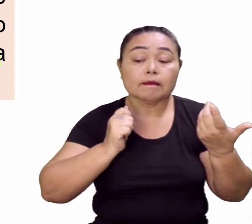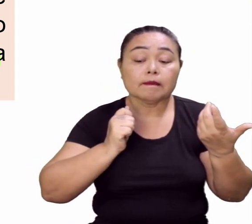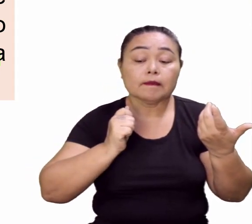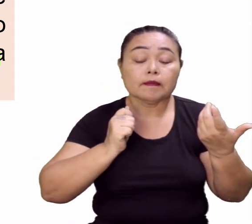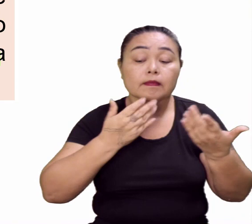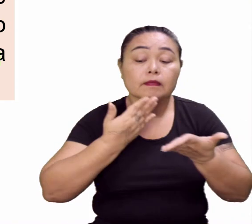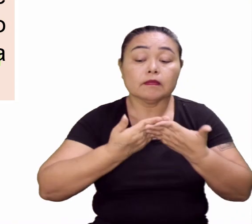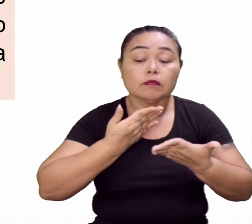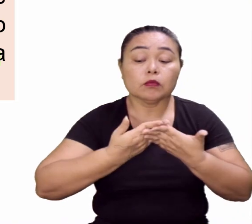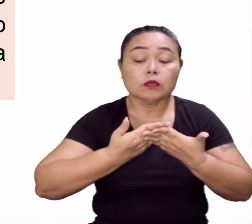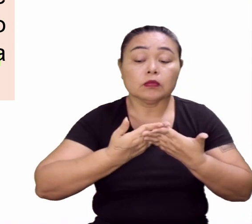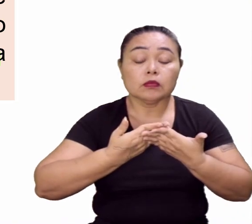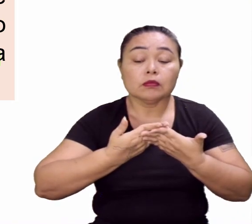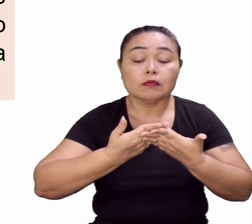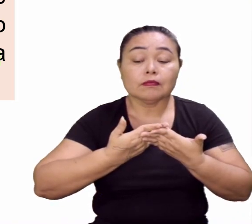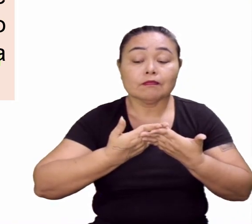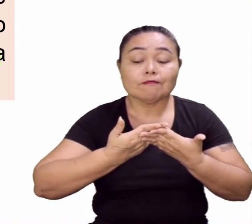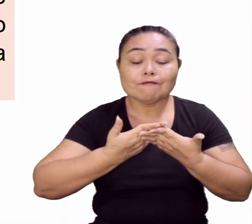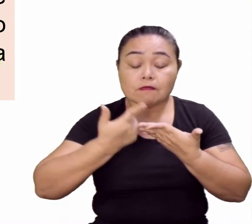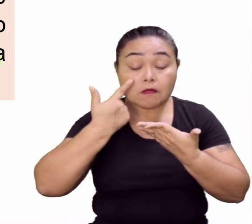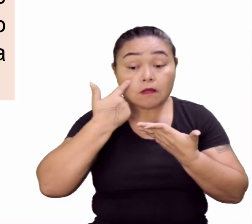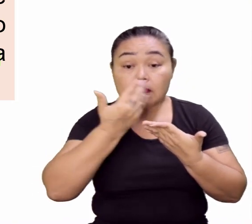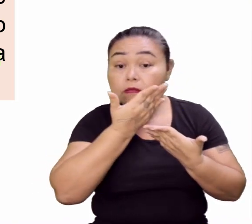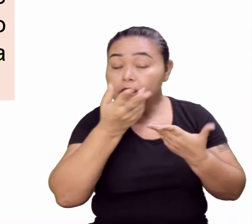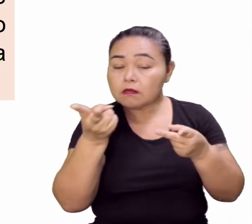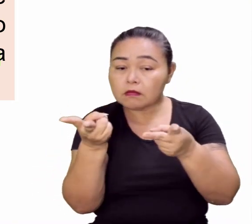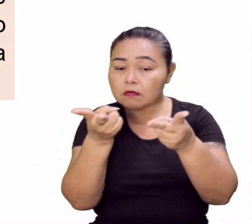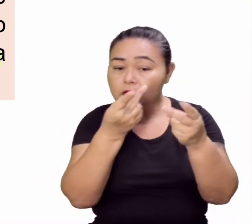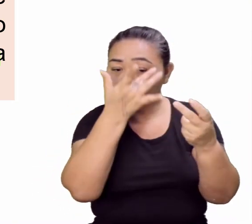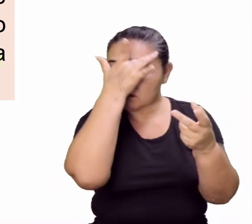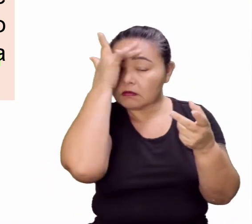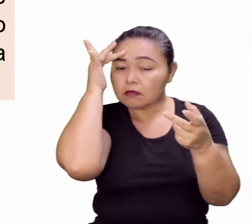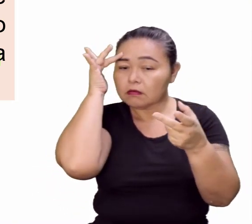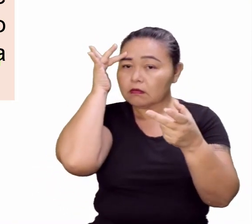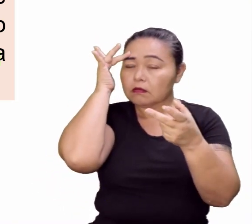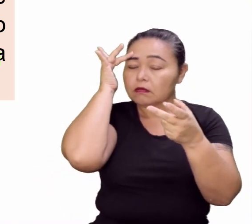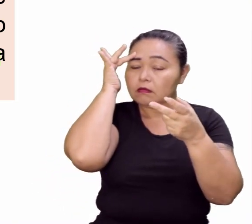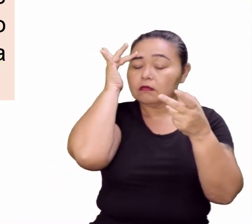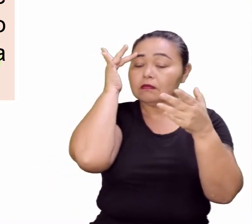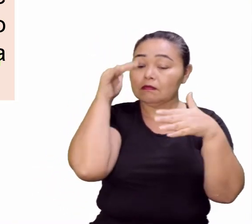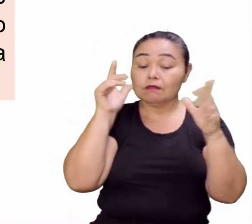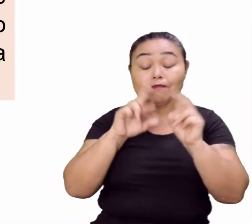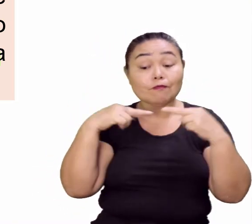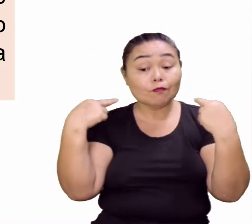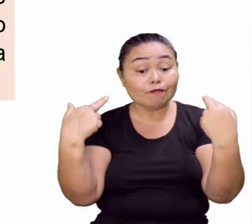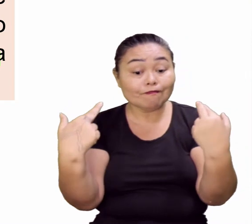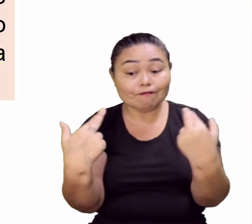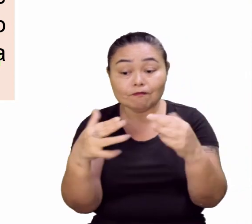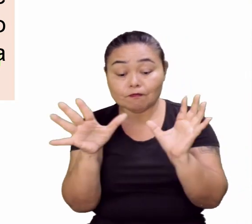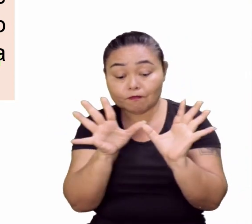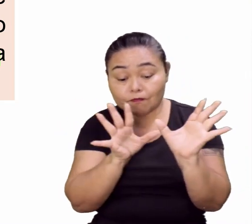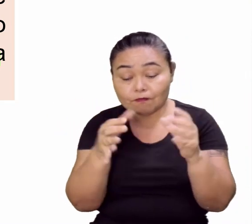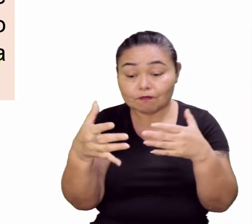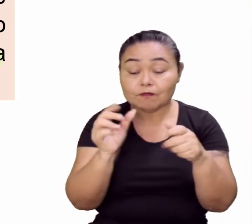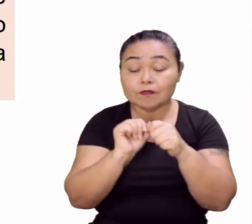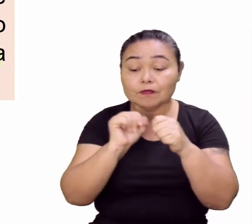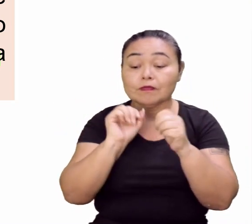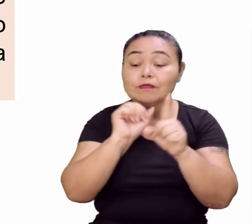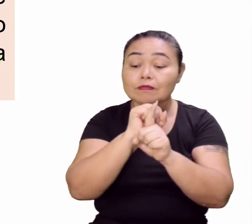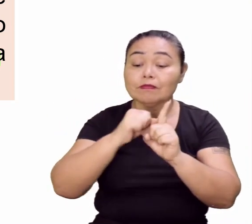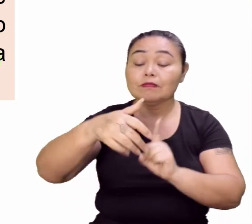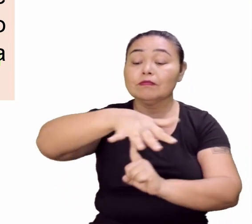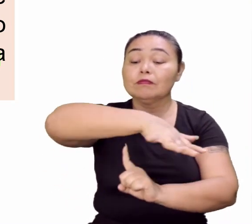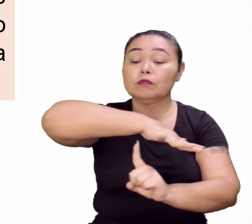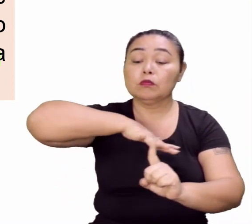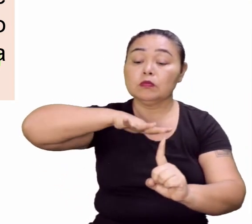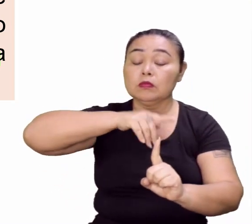Os estudiosos viram que as pessoas já se reuniam para viver em sociedade. Exatamente. Não é isso? Só